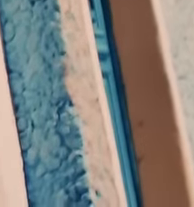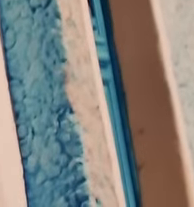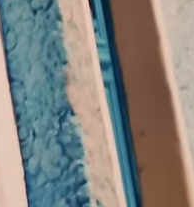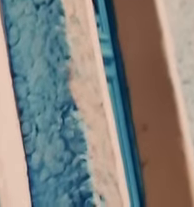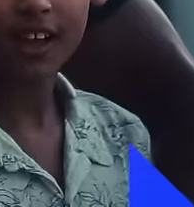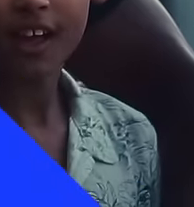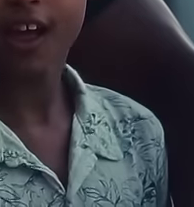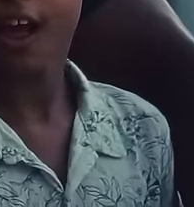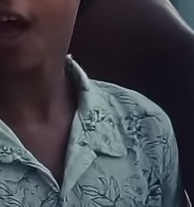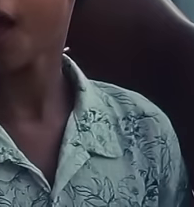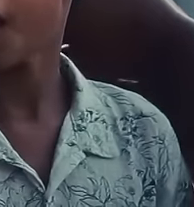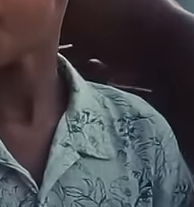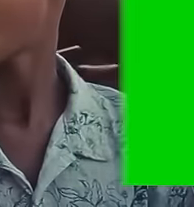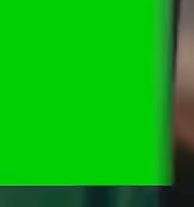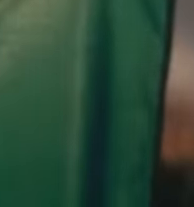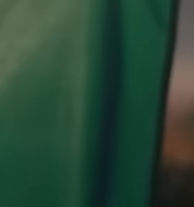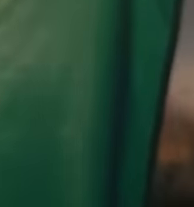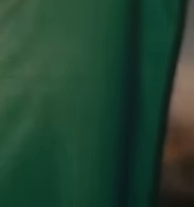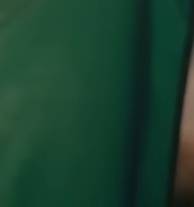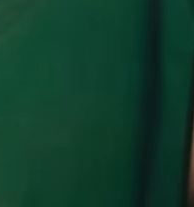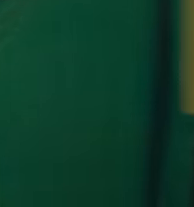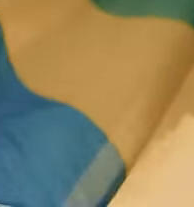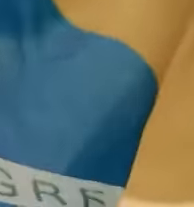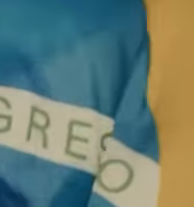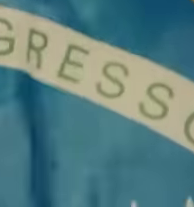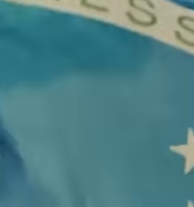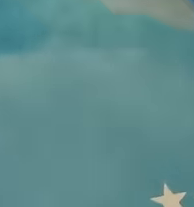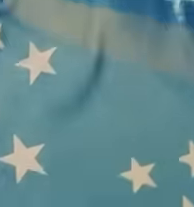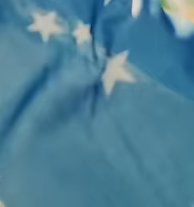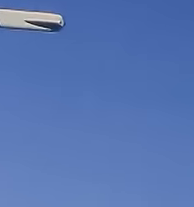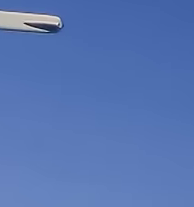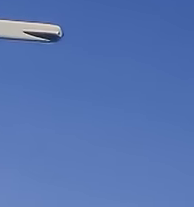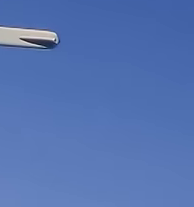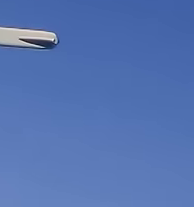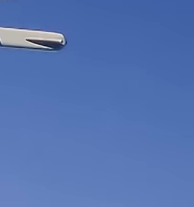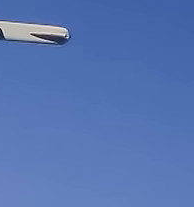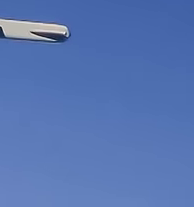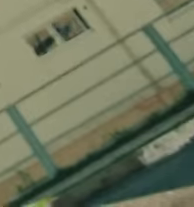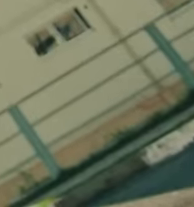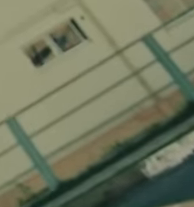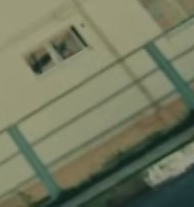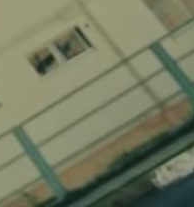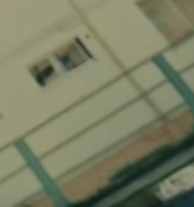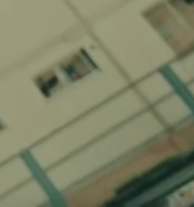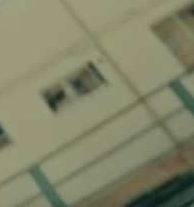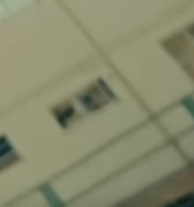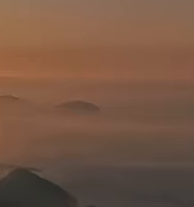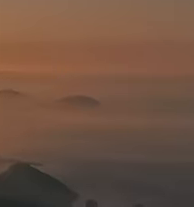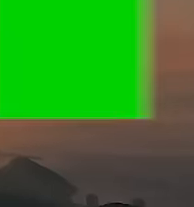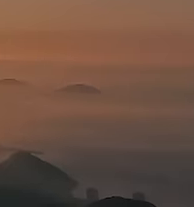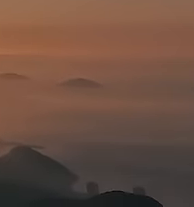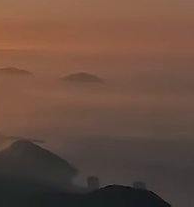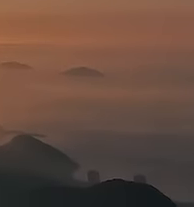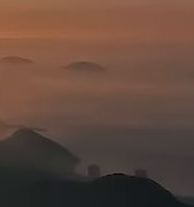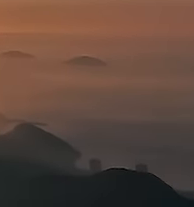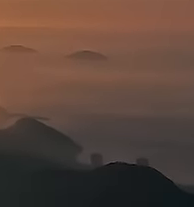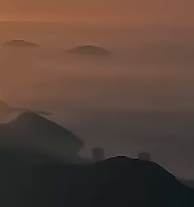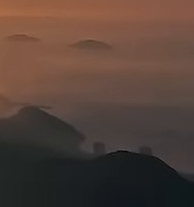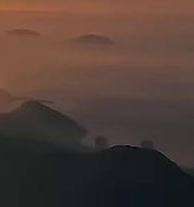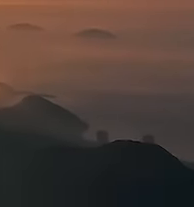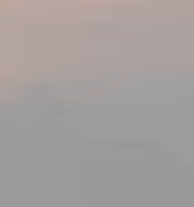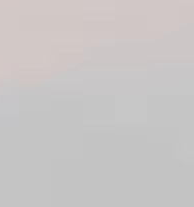Forma-se, nesse momento, a Rede Nacional de Rádio e Televisão para o pronunciamento do Presidente da República,